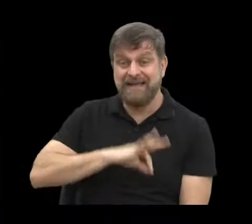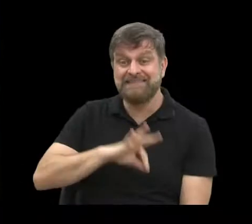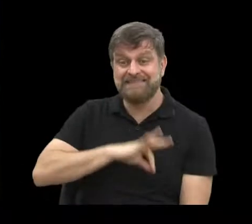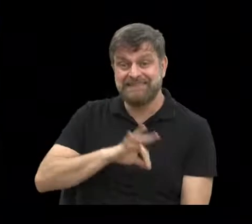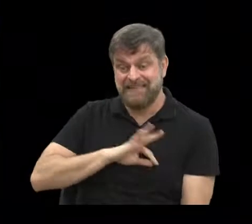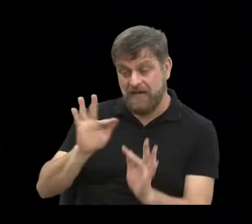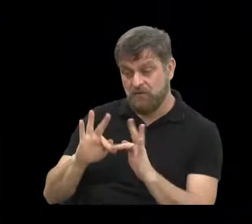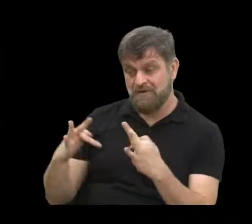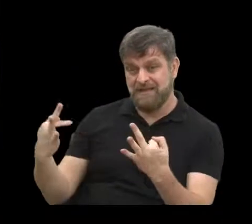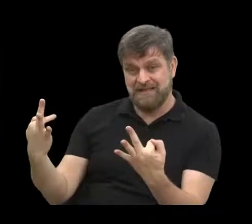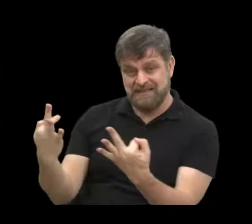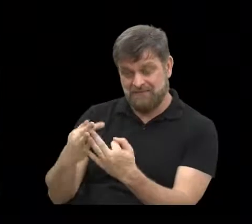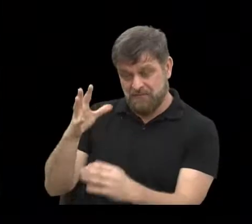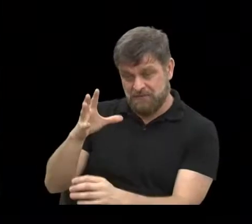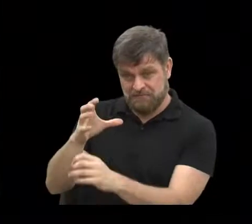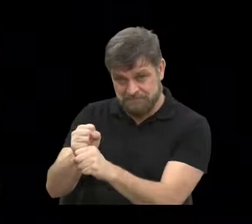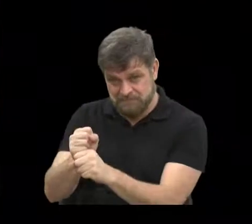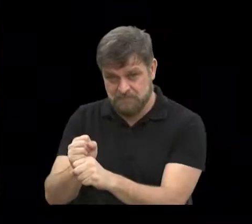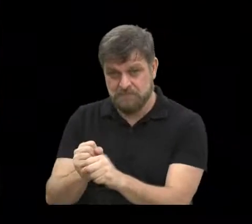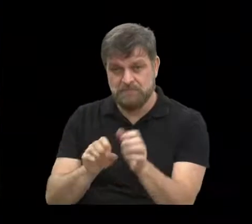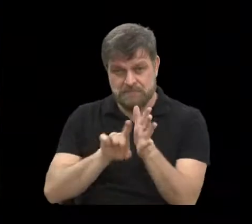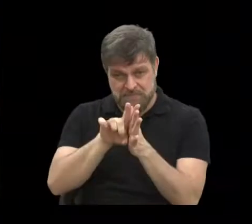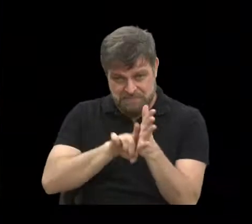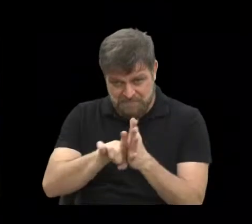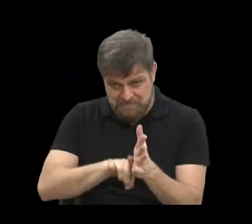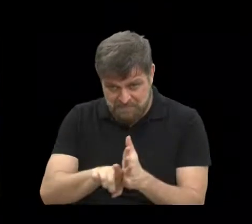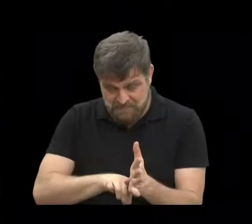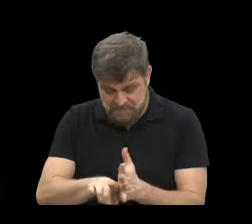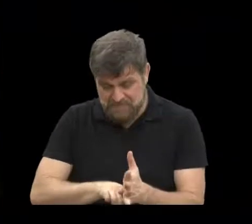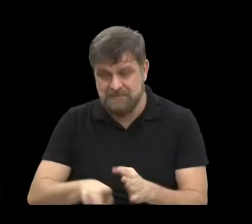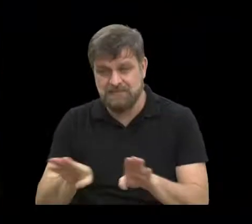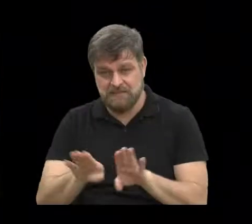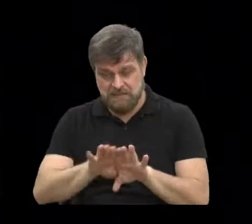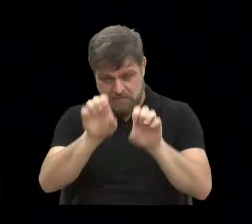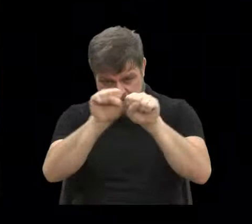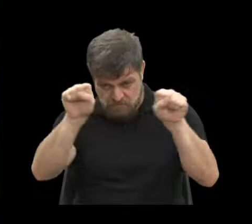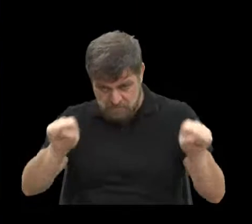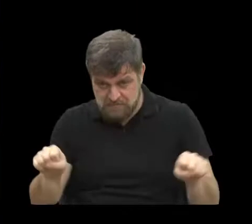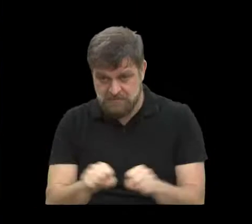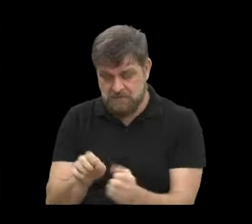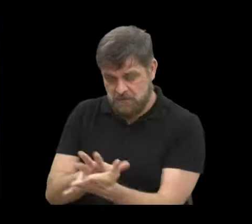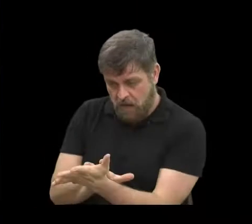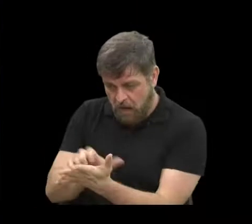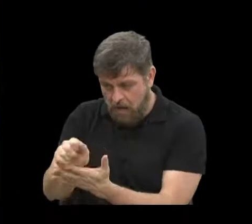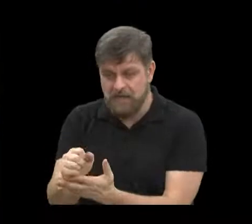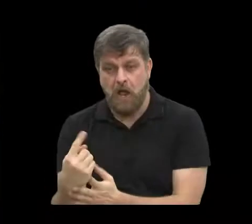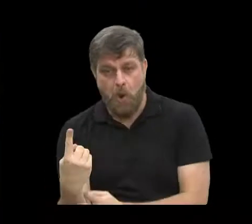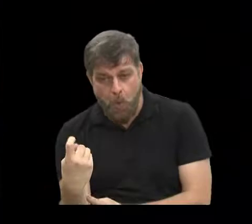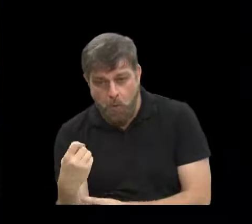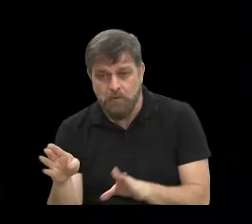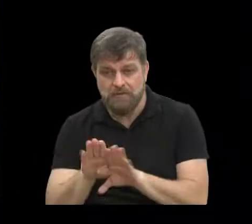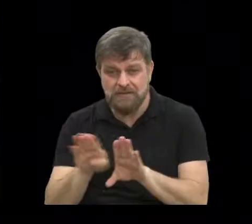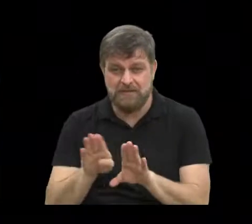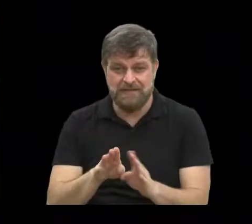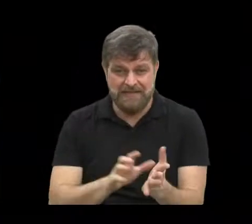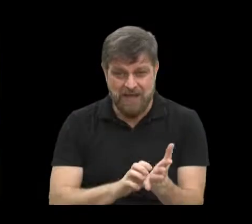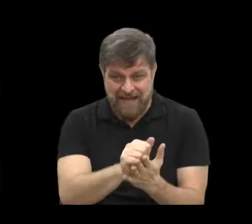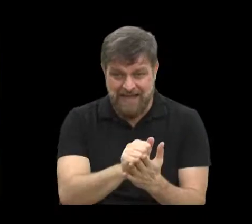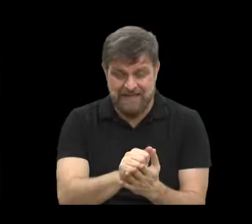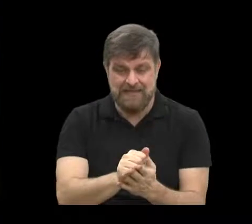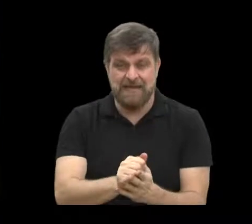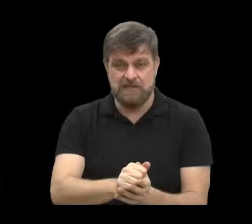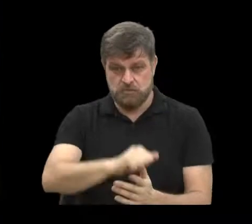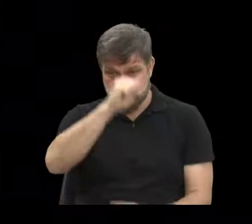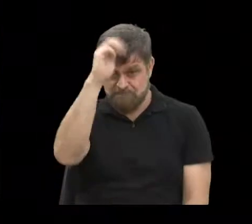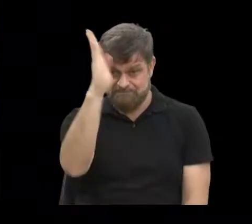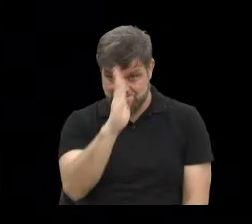capita lá no INSS. Pesquisa outros sistemas também, além do cadastro único. A gente também usa o Cadastro Nacional de